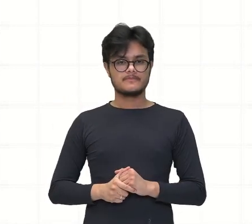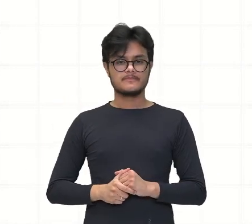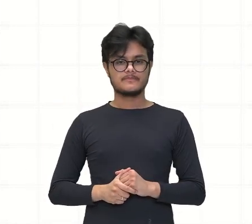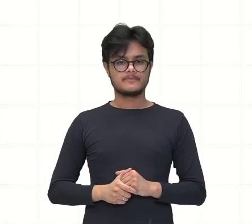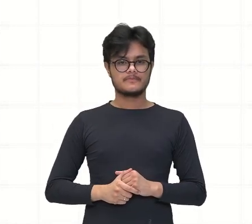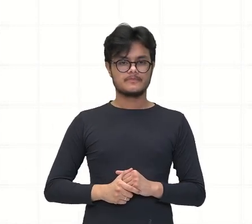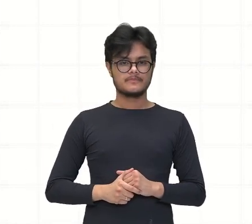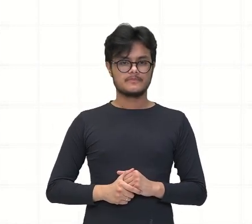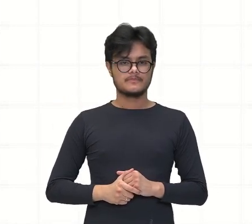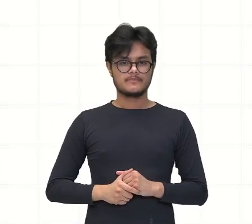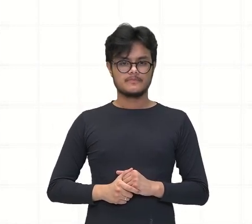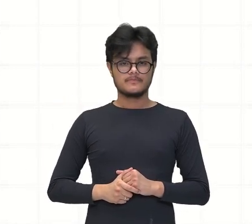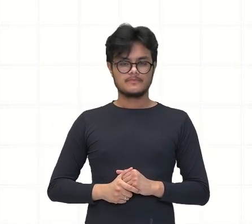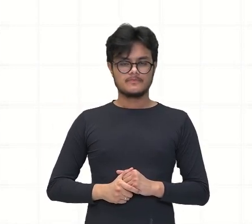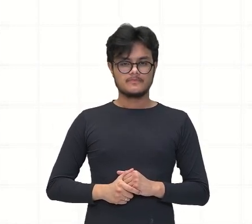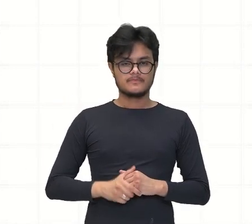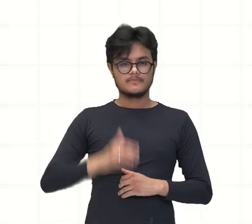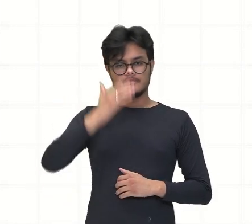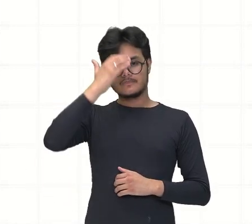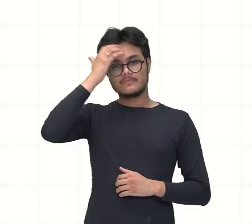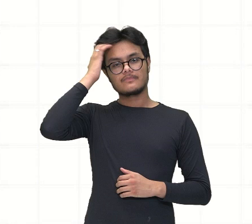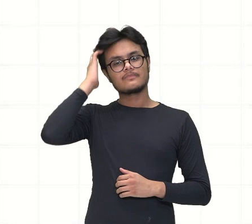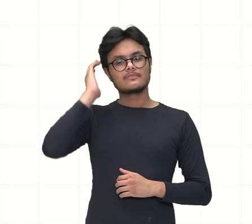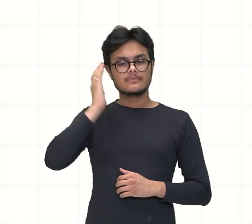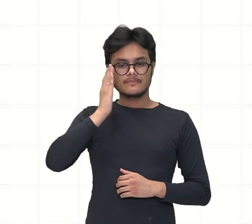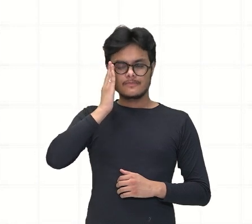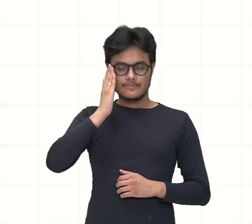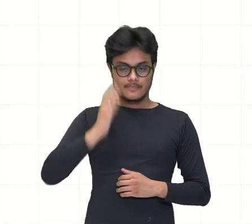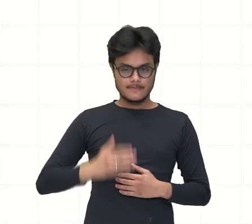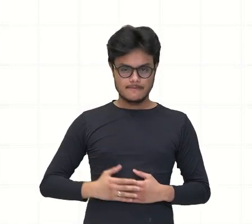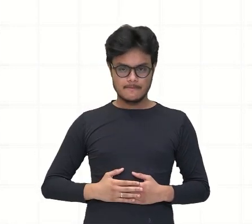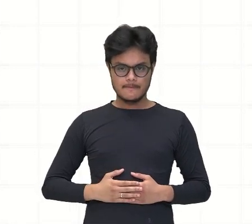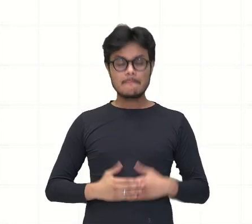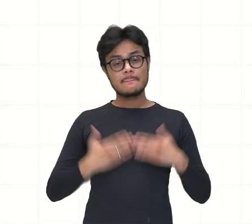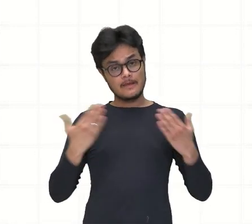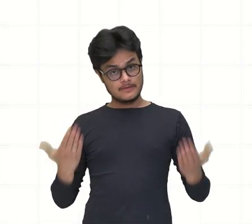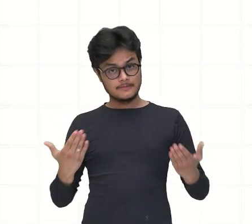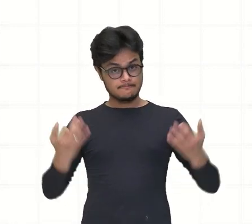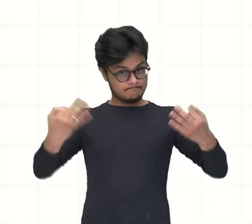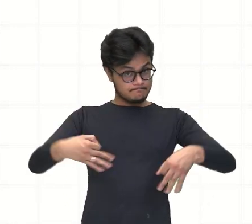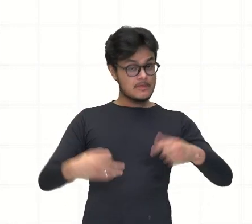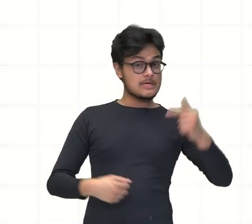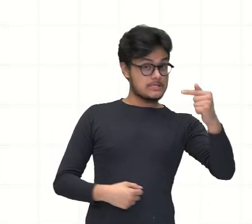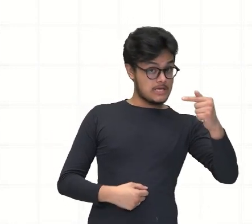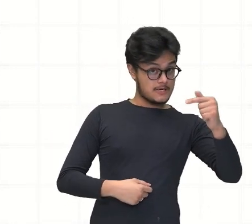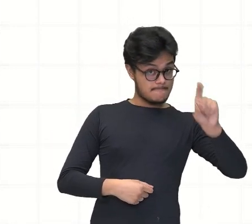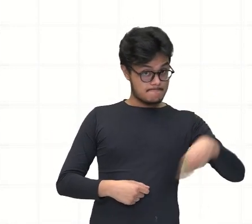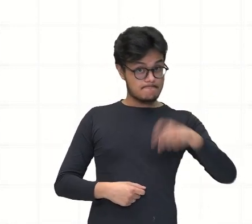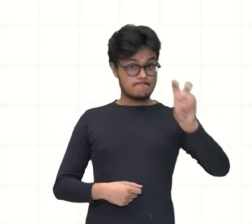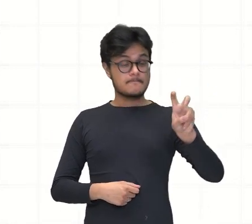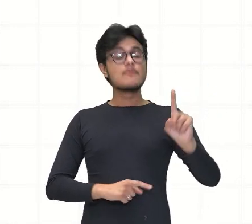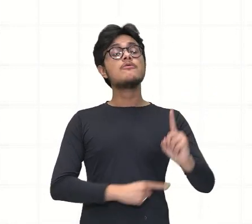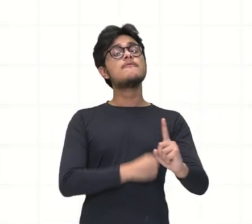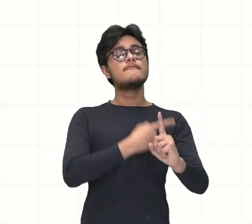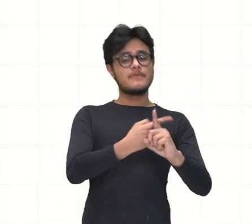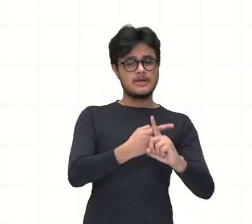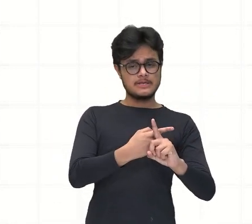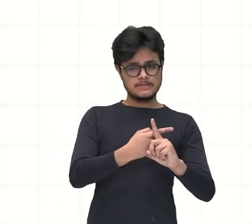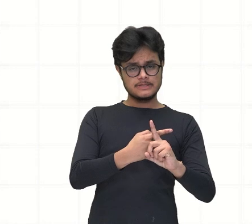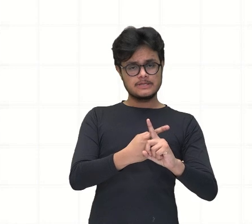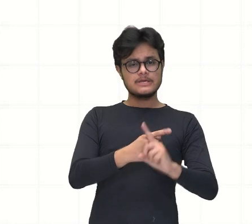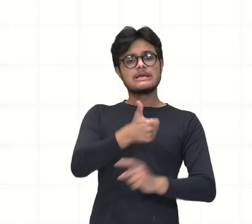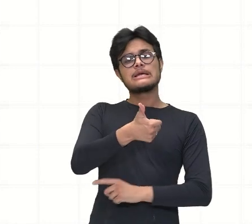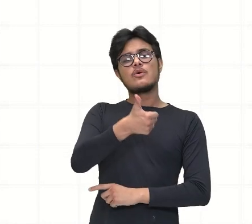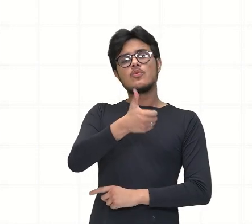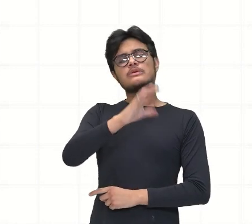6, 7, 8. Então, eu vou multiplicar 7,5 vezes esse valor